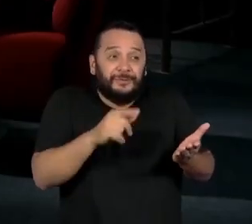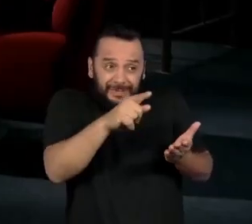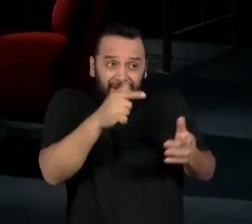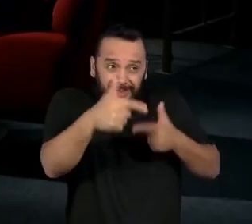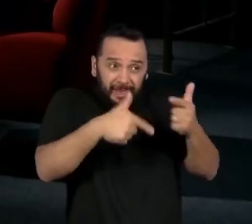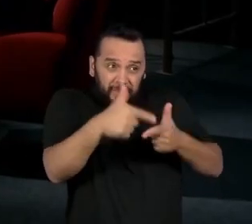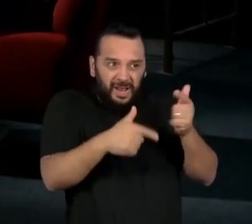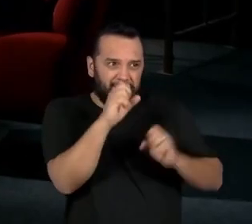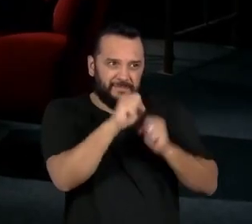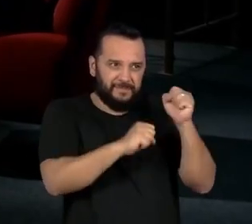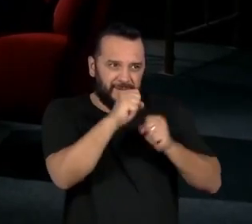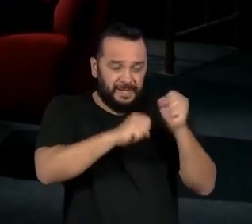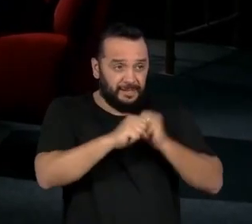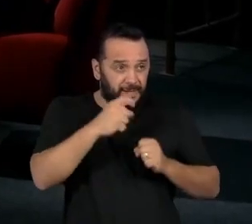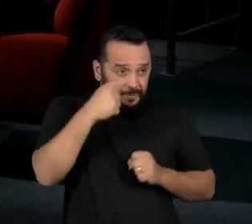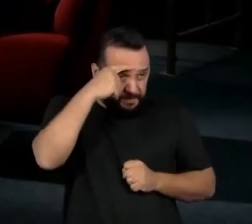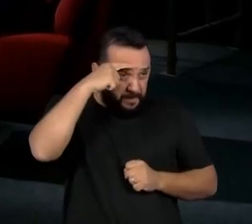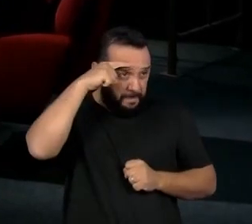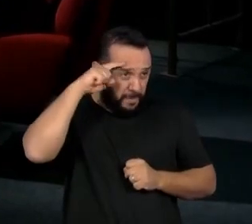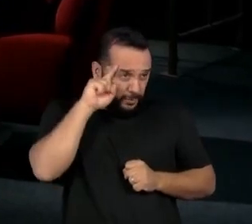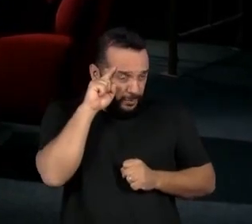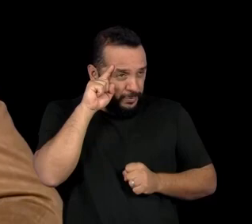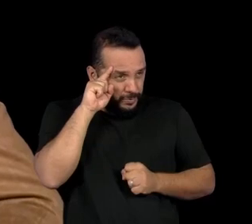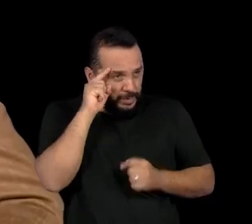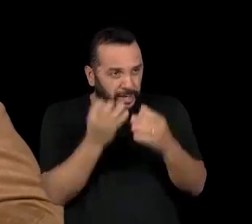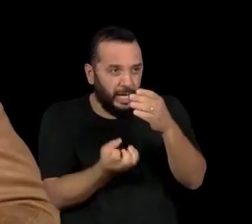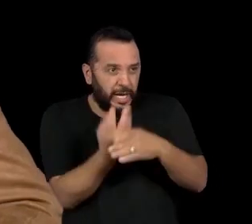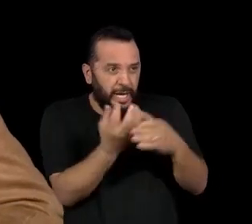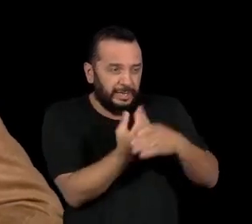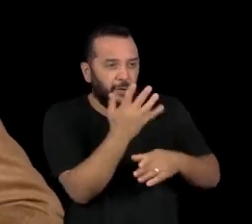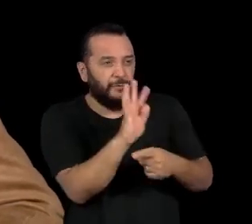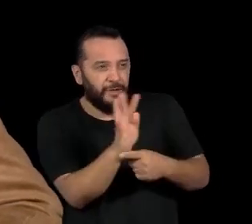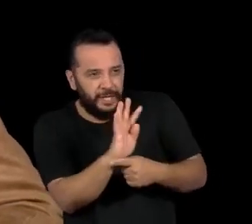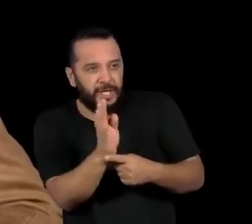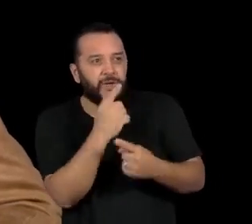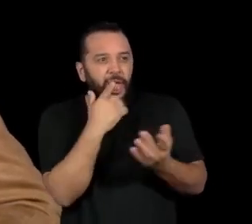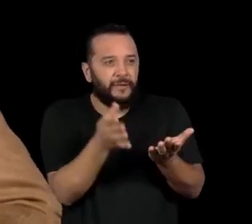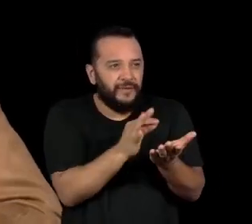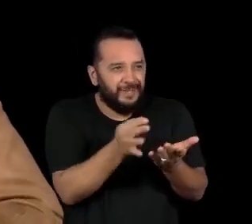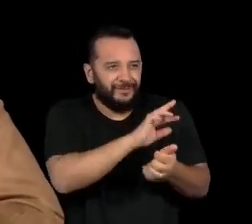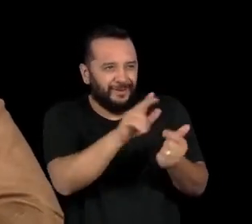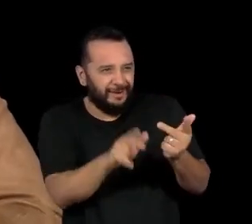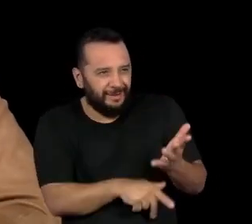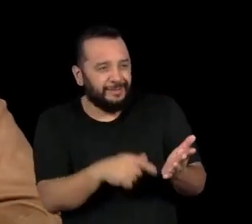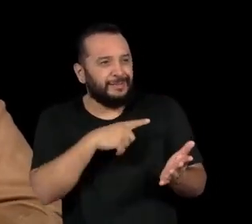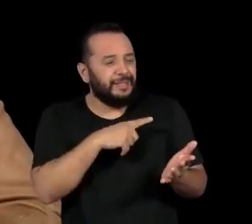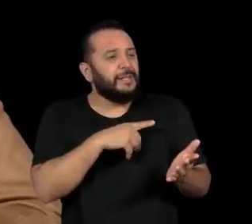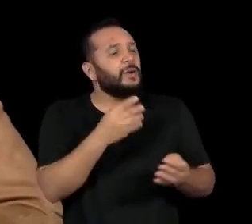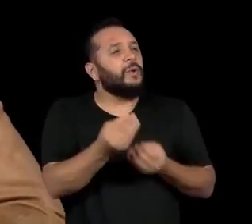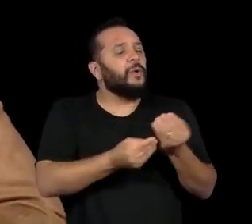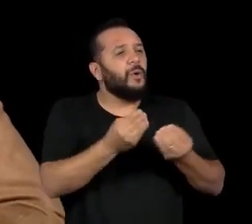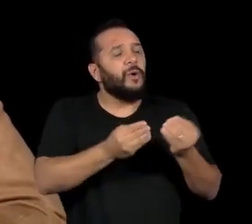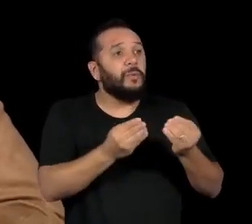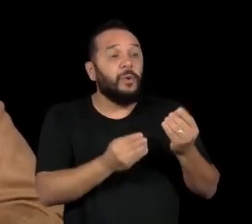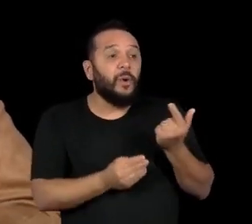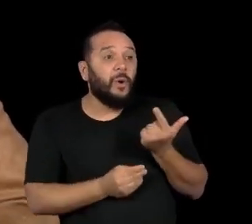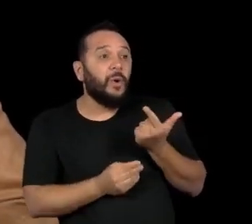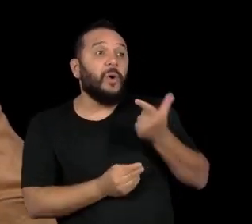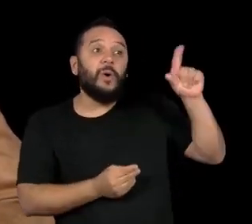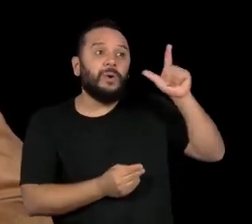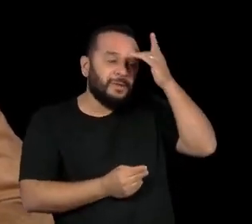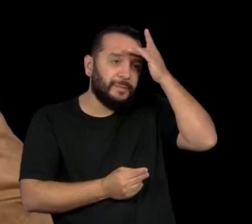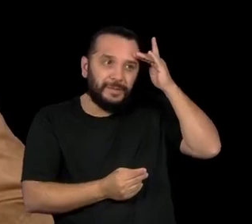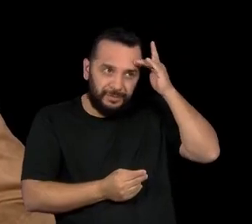Produções esse conglomerado né como é ver outras pessoas desenhando os seus personagens